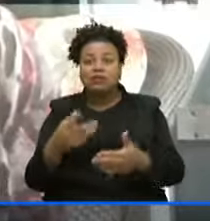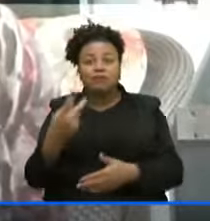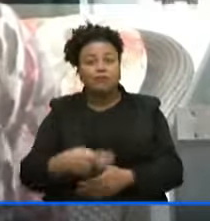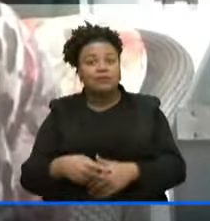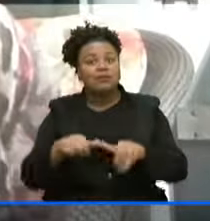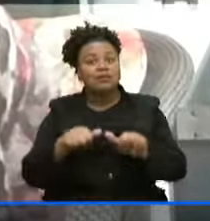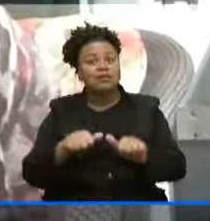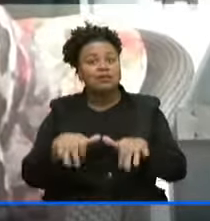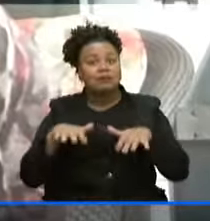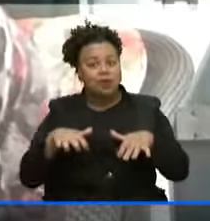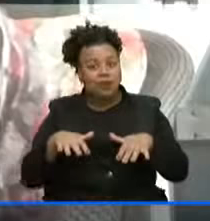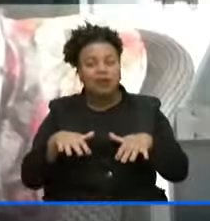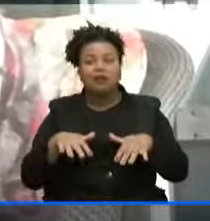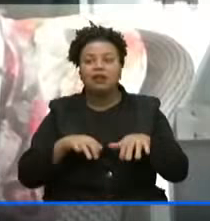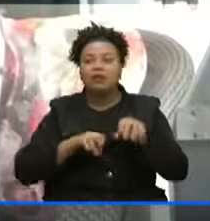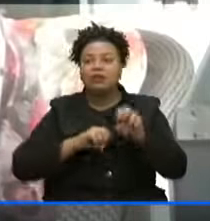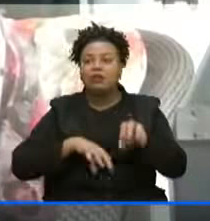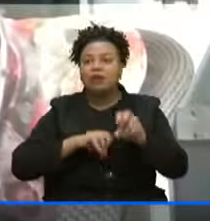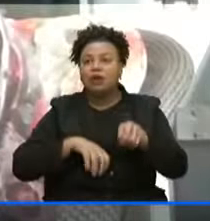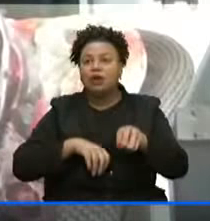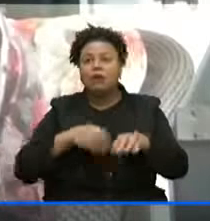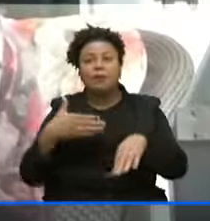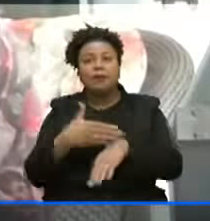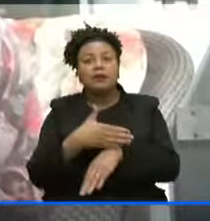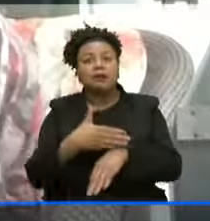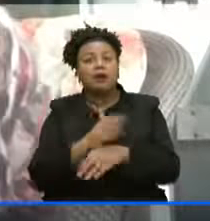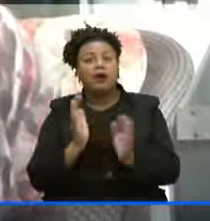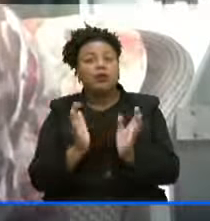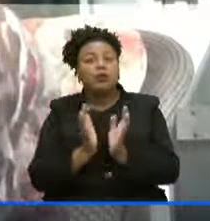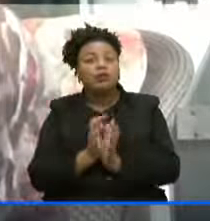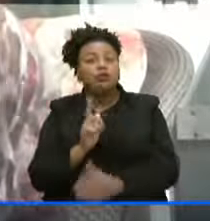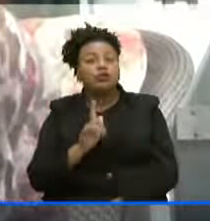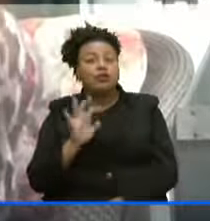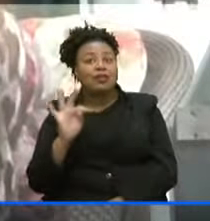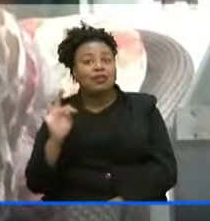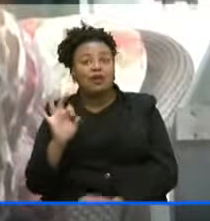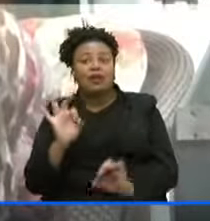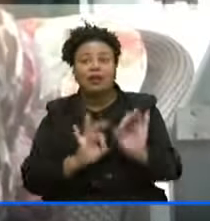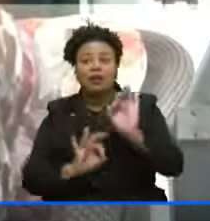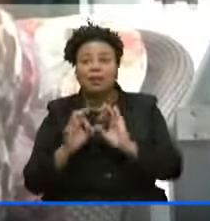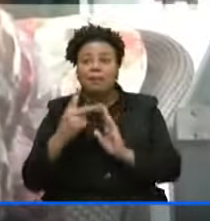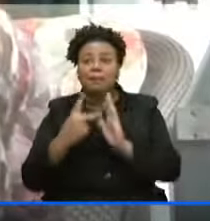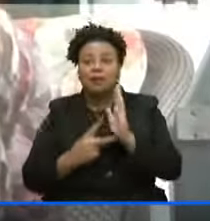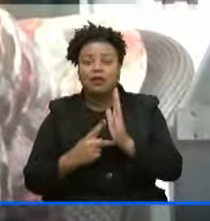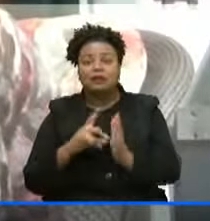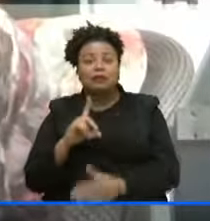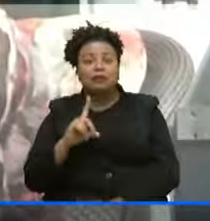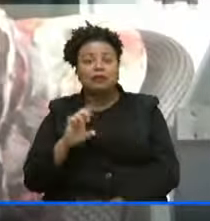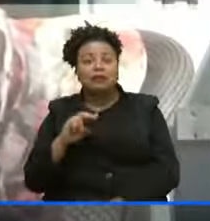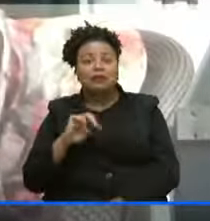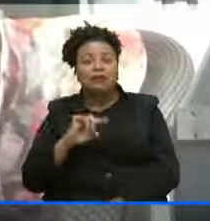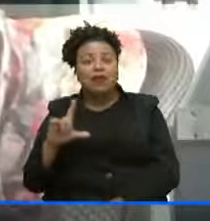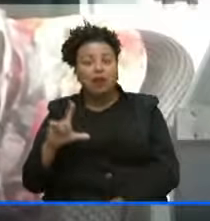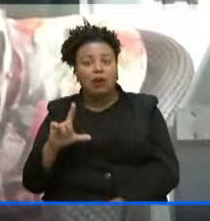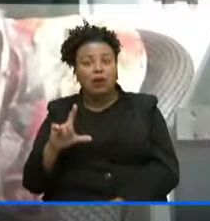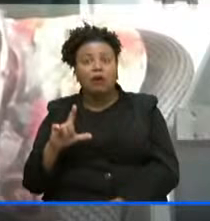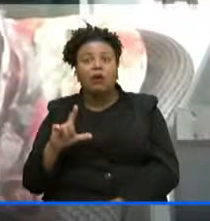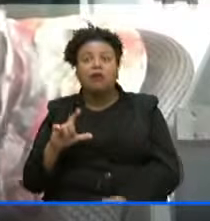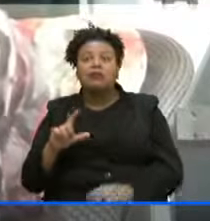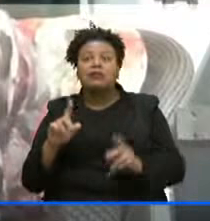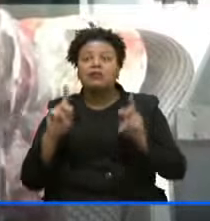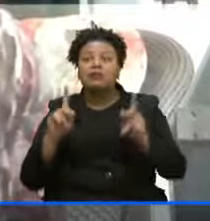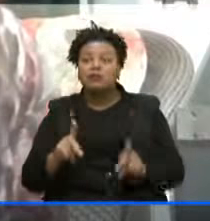Assembleia de Educação para compor o grupo de trabalho destinado à elaboração do plano decenal dos direitos da pessoa com